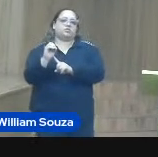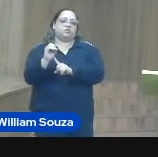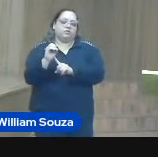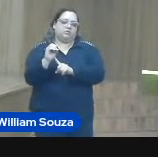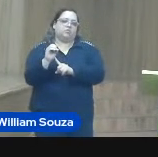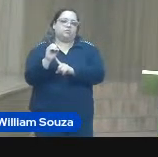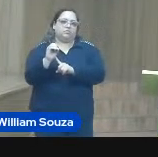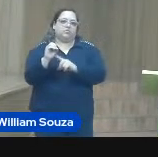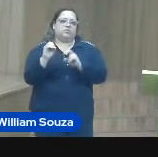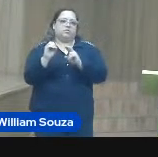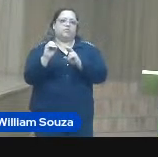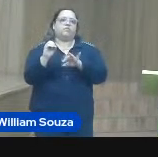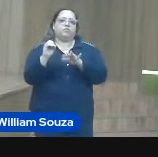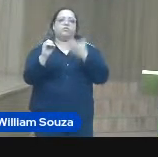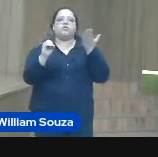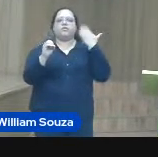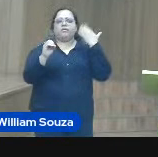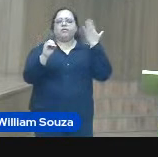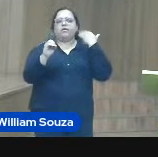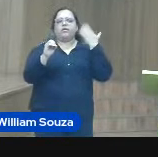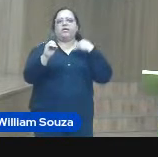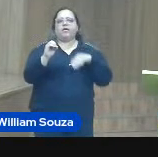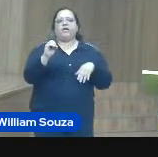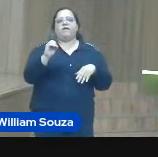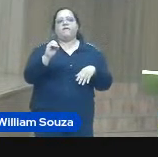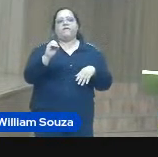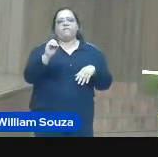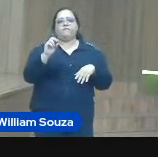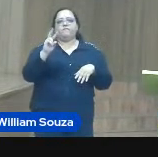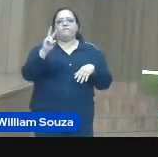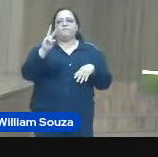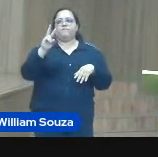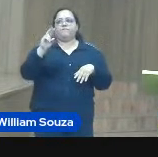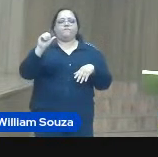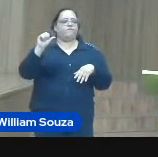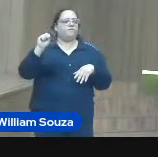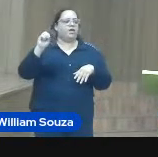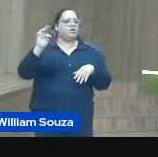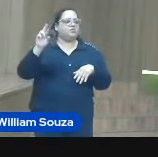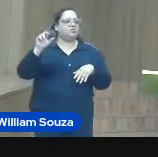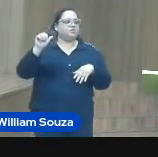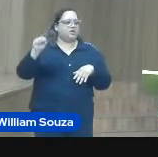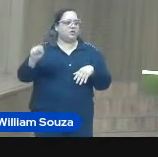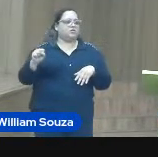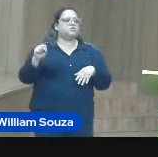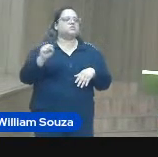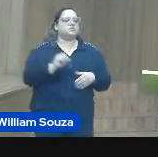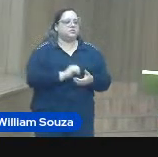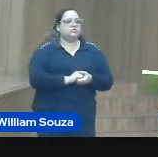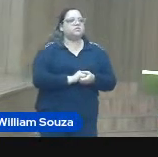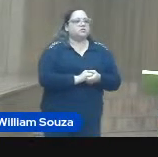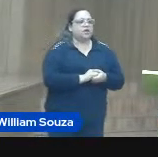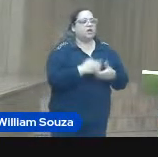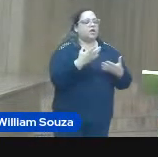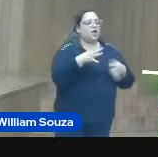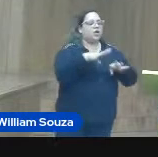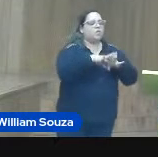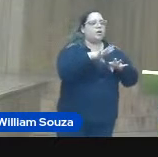pelo Weierstrass, por exemplo. Quer dizer, o Weierstrass é esse matemático, né, que era